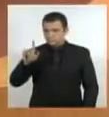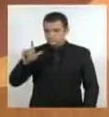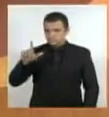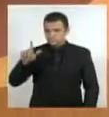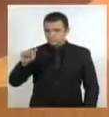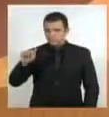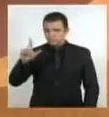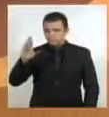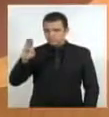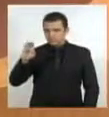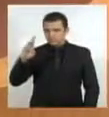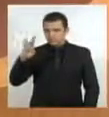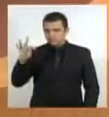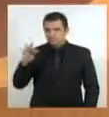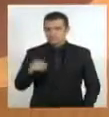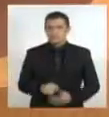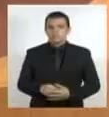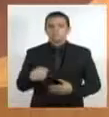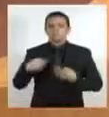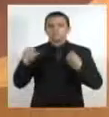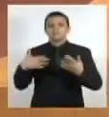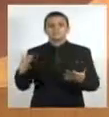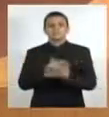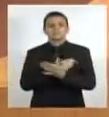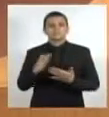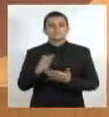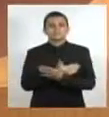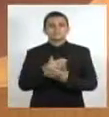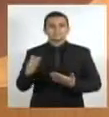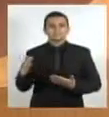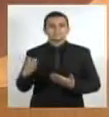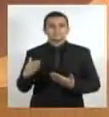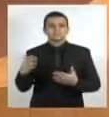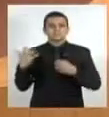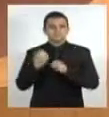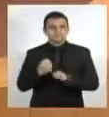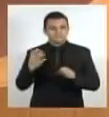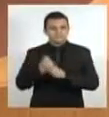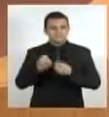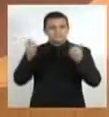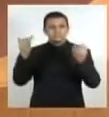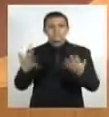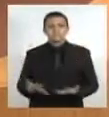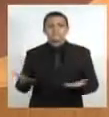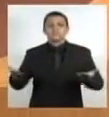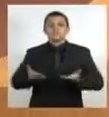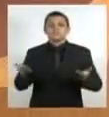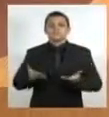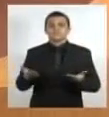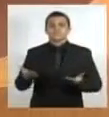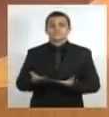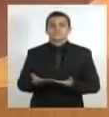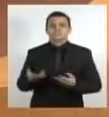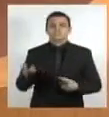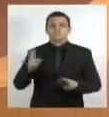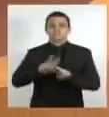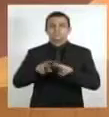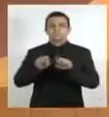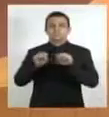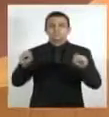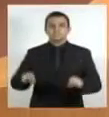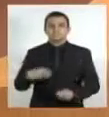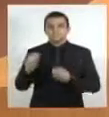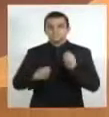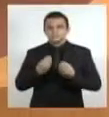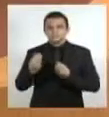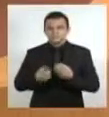esta sessão, gostaria de falar alguns dados de como hoje está o nosso sistema carcerário, deputado Fernando Furtado. Nos